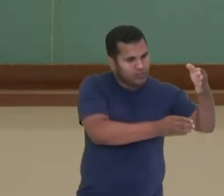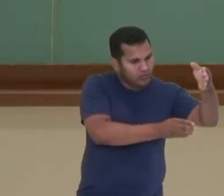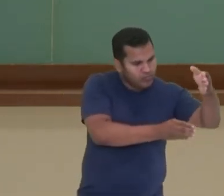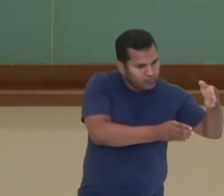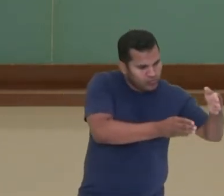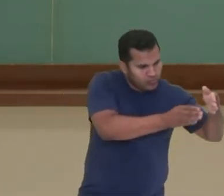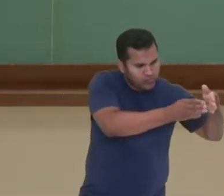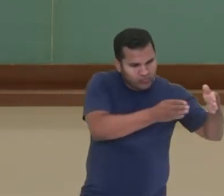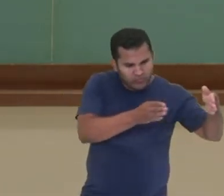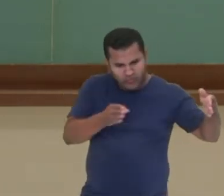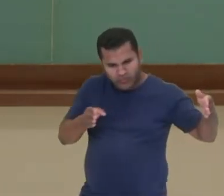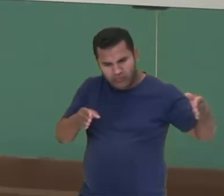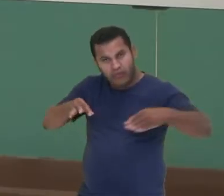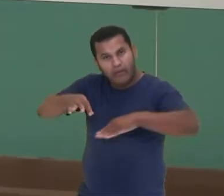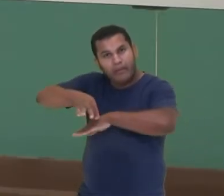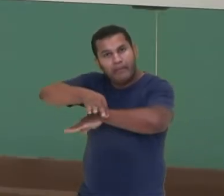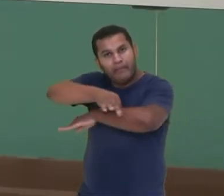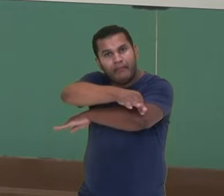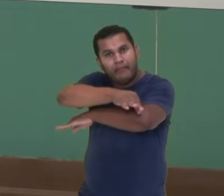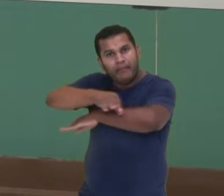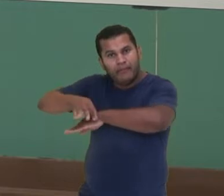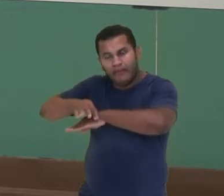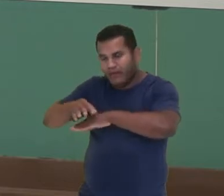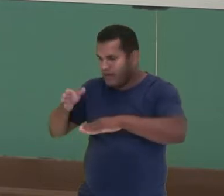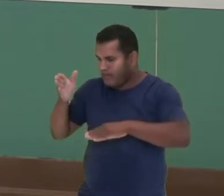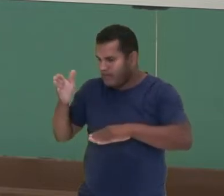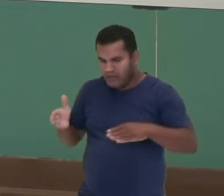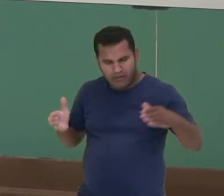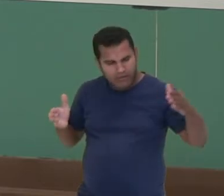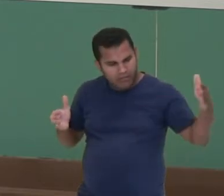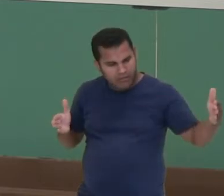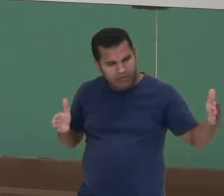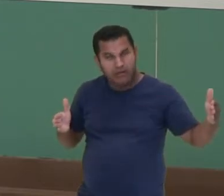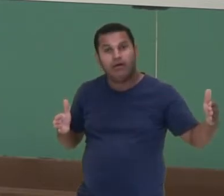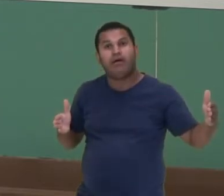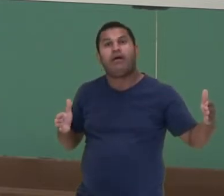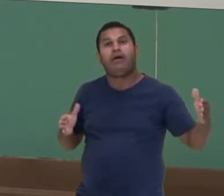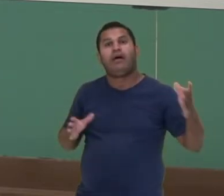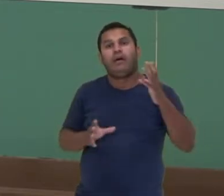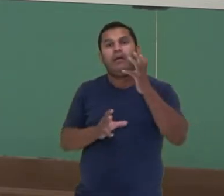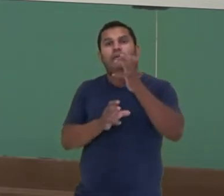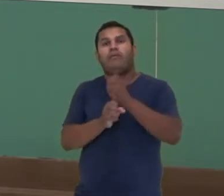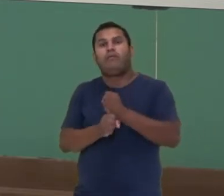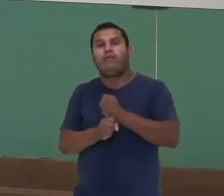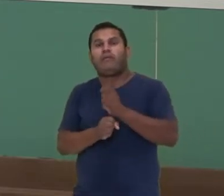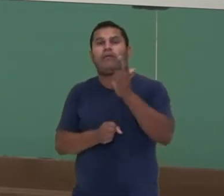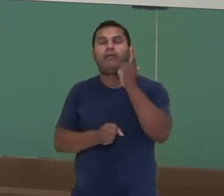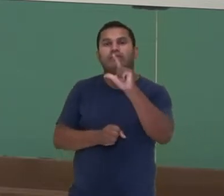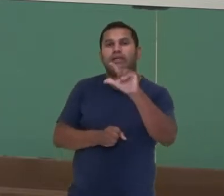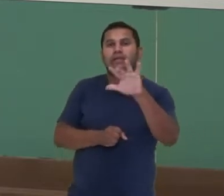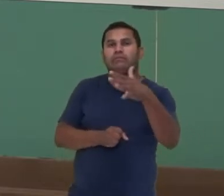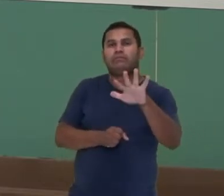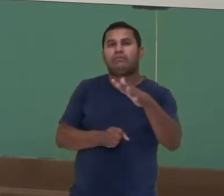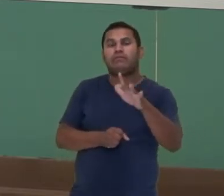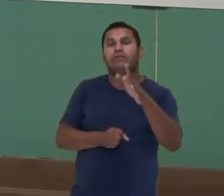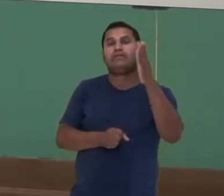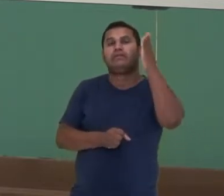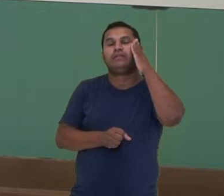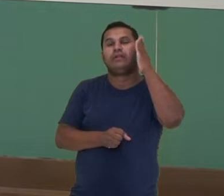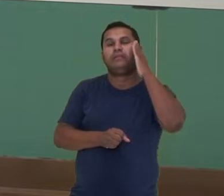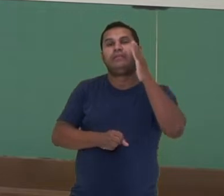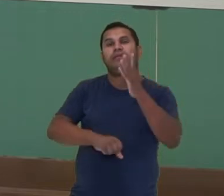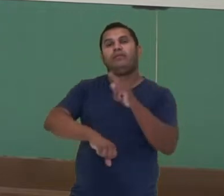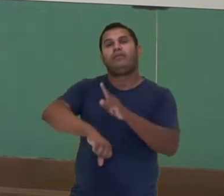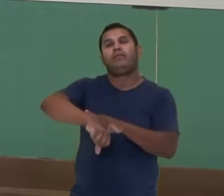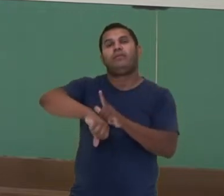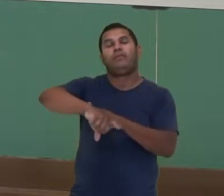eu consigo desvincular do fator tempo. Por isso que isso aqui não é chamada de função horária, né, do